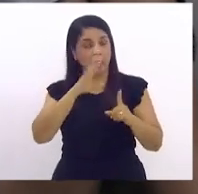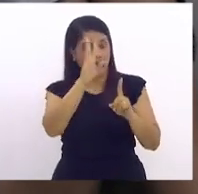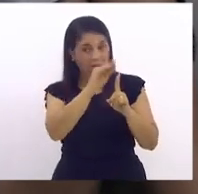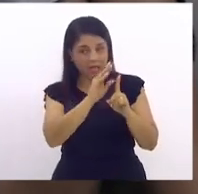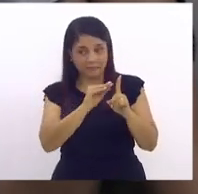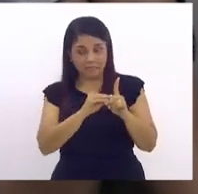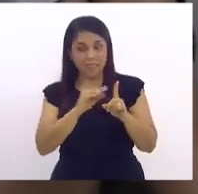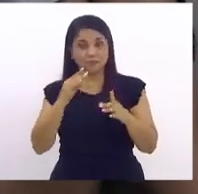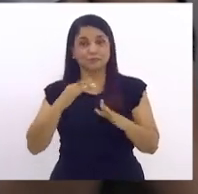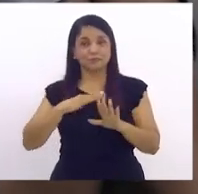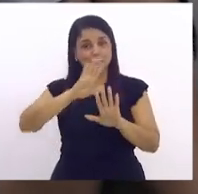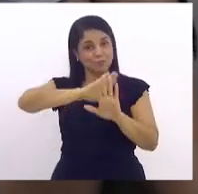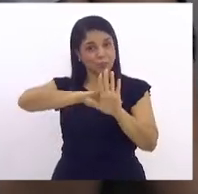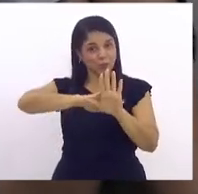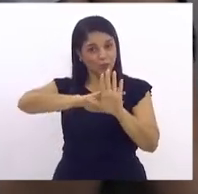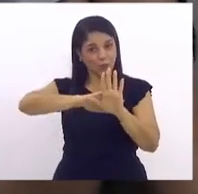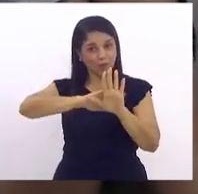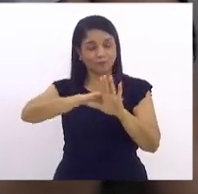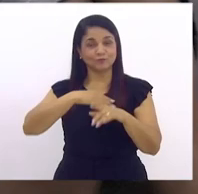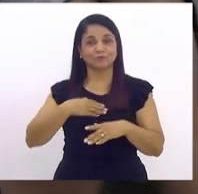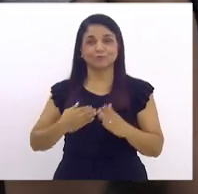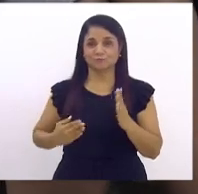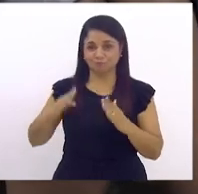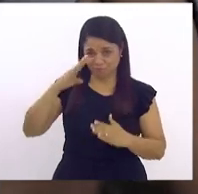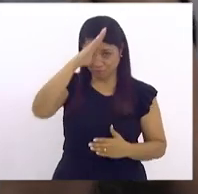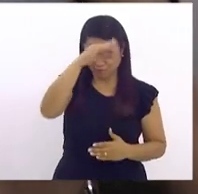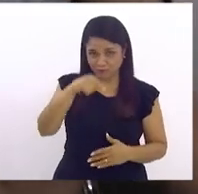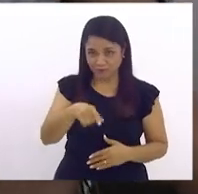dos bolsonaristas. É seguido.